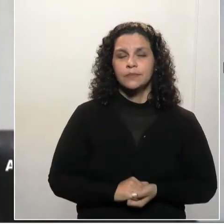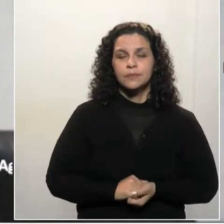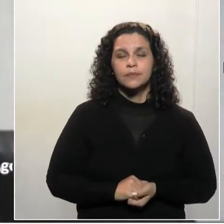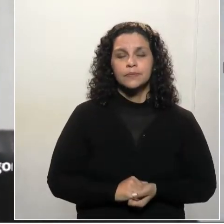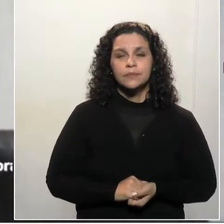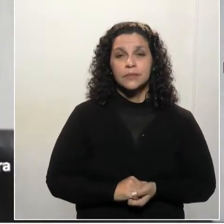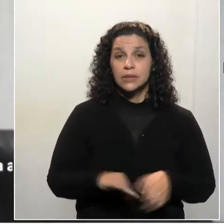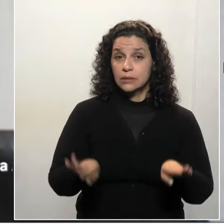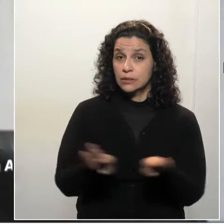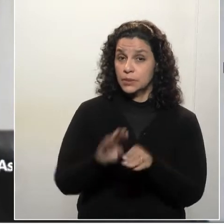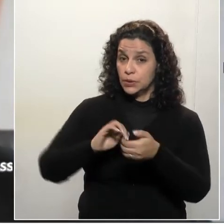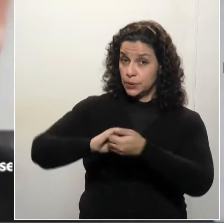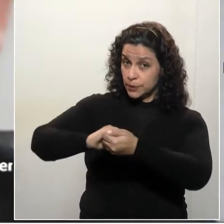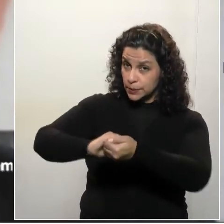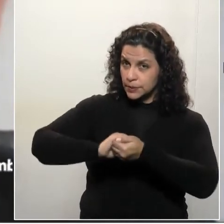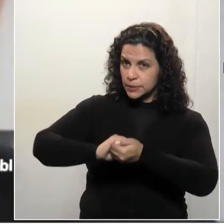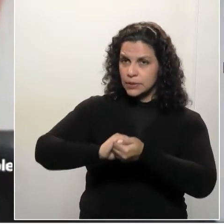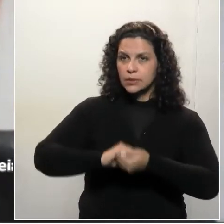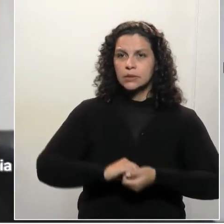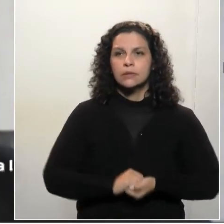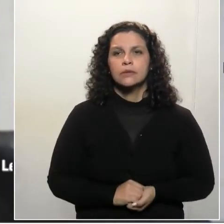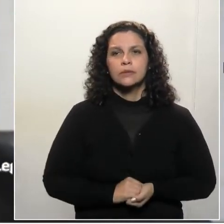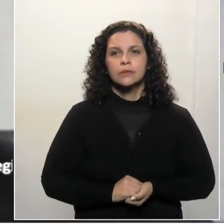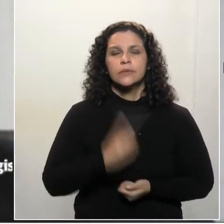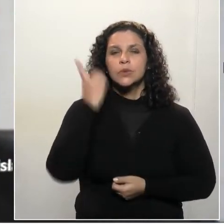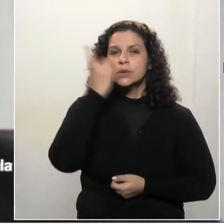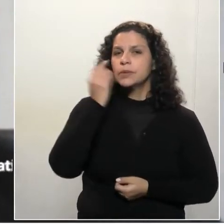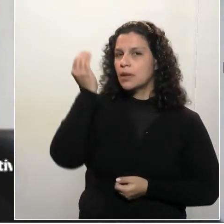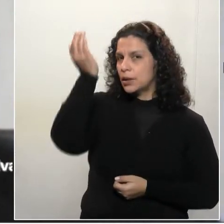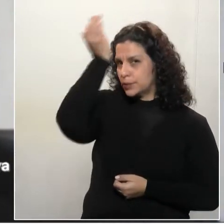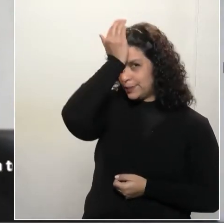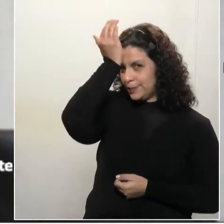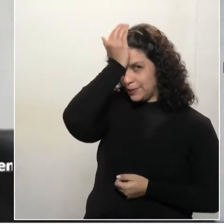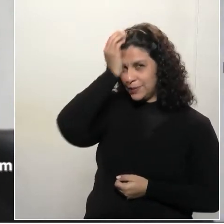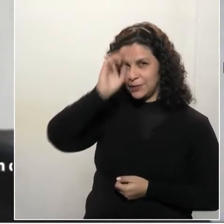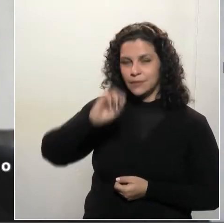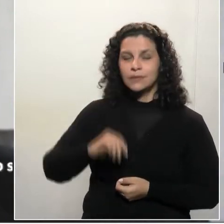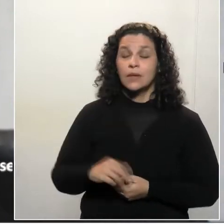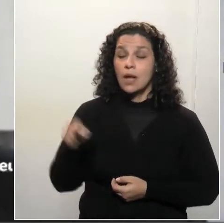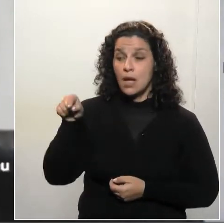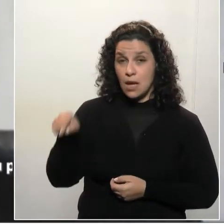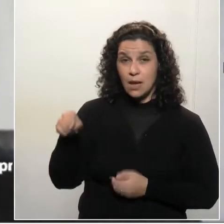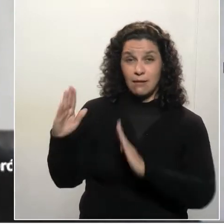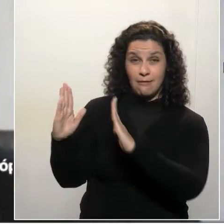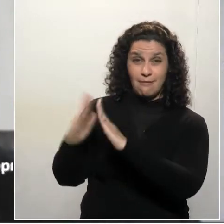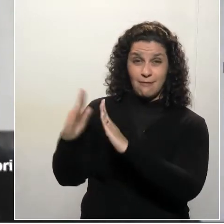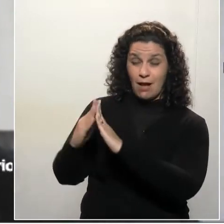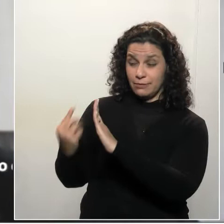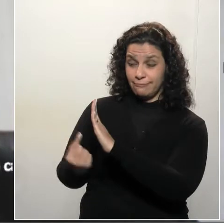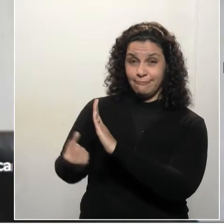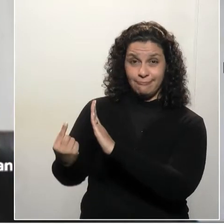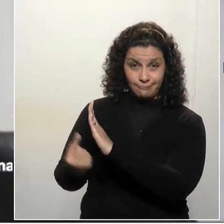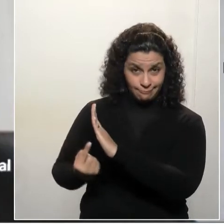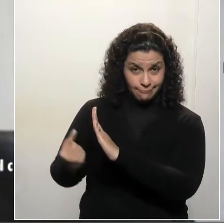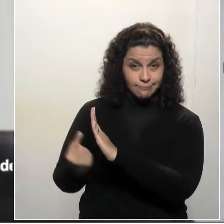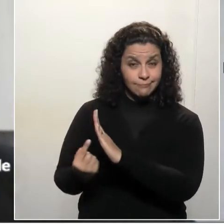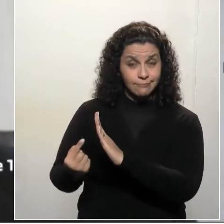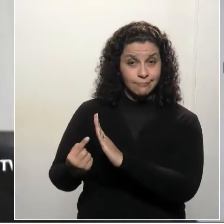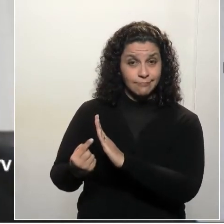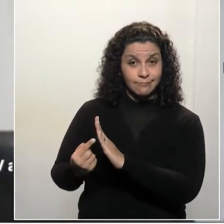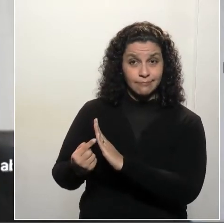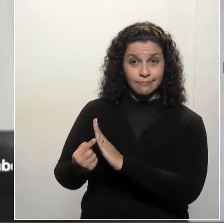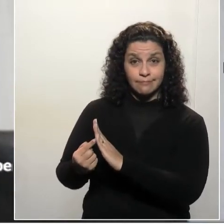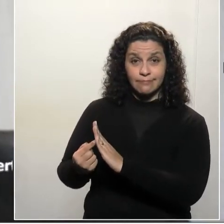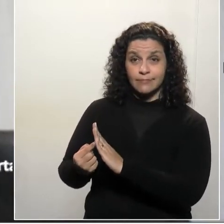Quero cumprimentar também o deputado Hussein Bakri, que está em isolamento social,